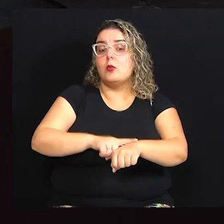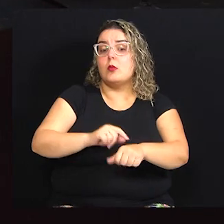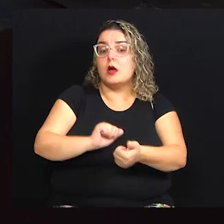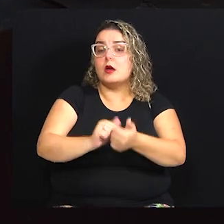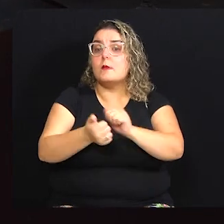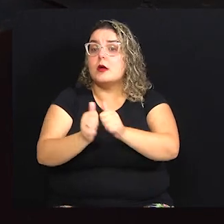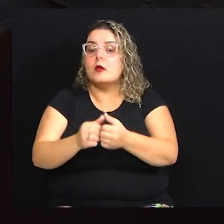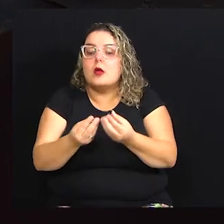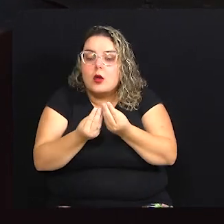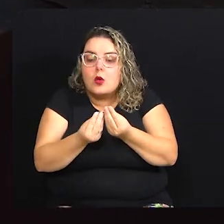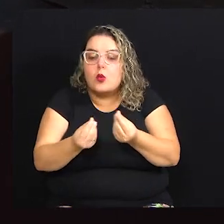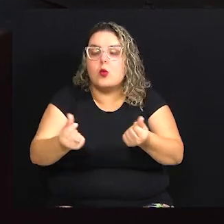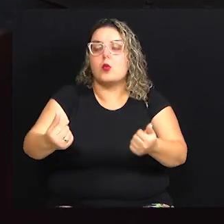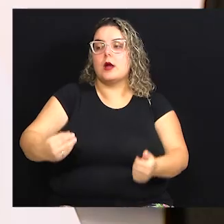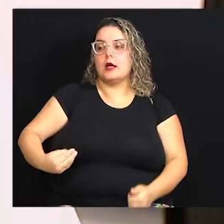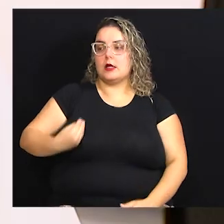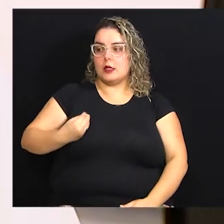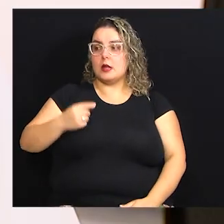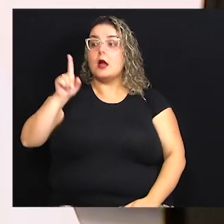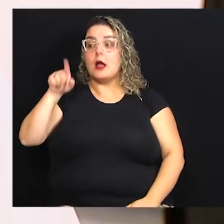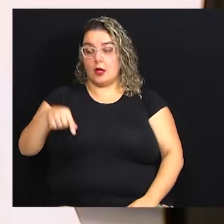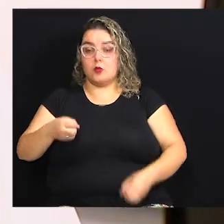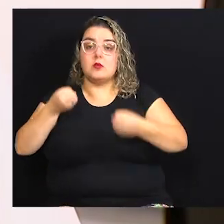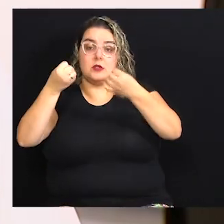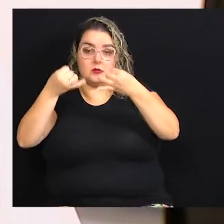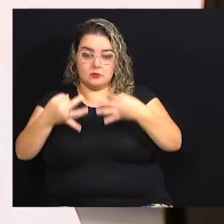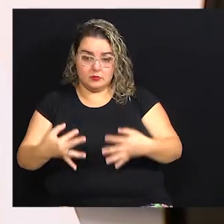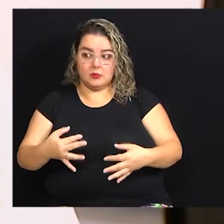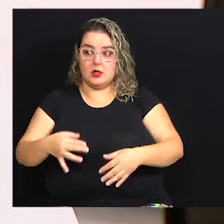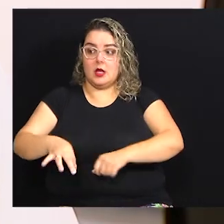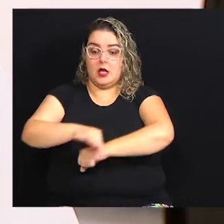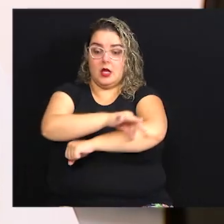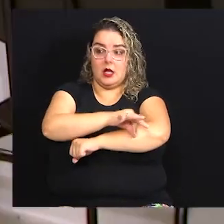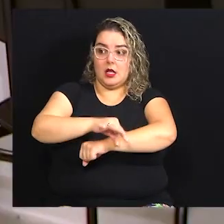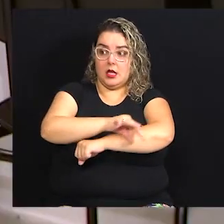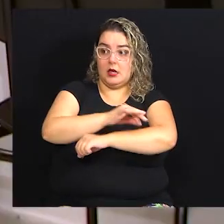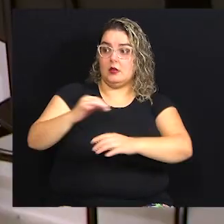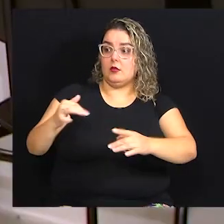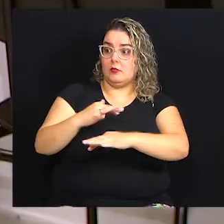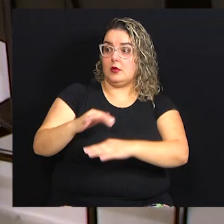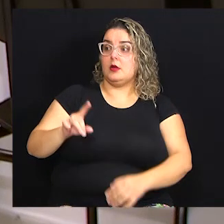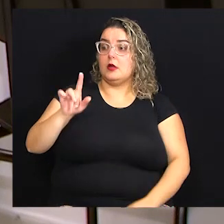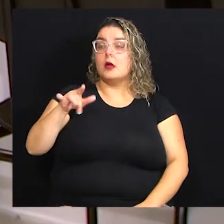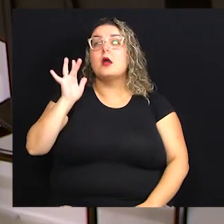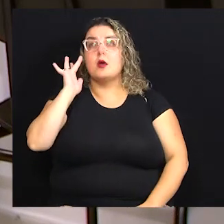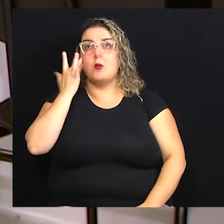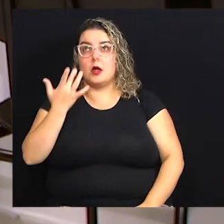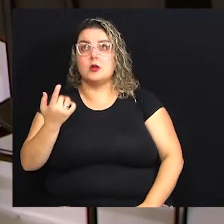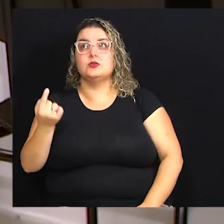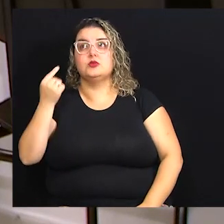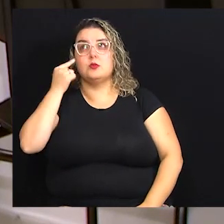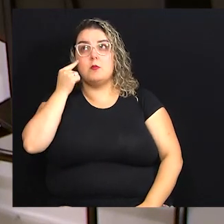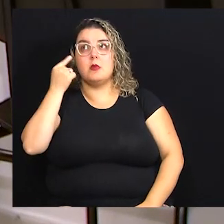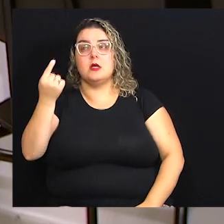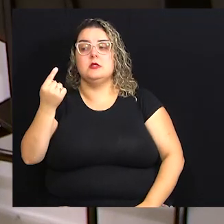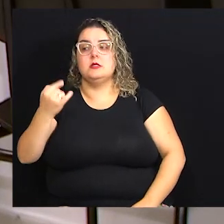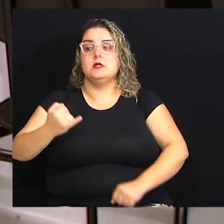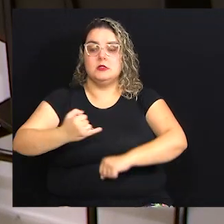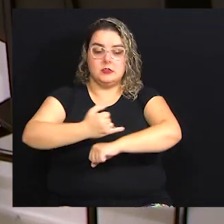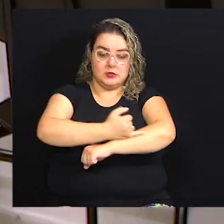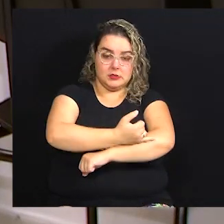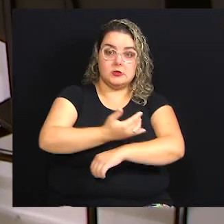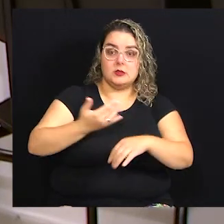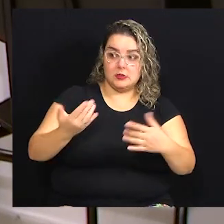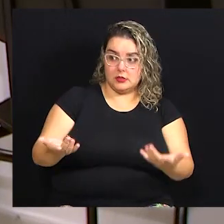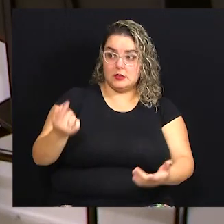e qualidade de vida. É o que explica essa arquiteta. Eu acho que a gente tem que pensar exatamente nessa